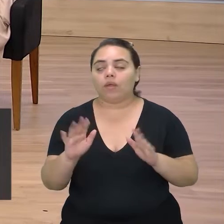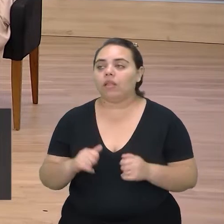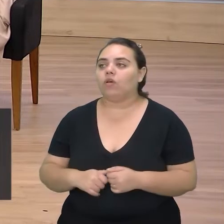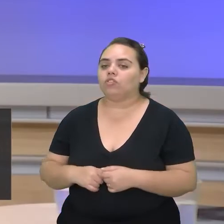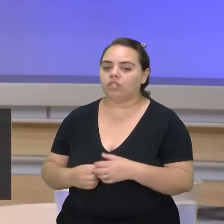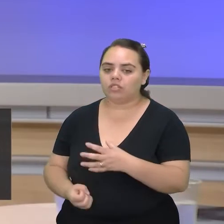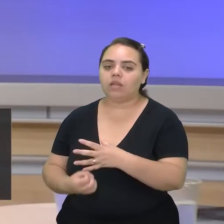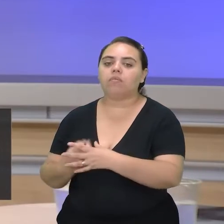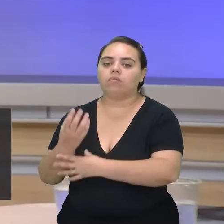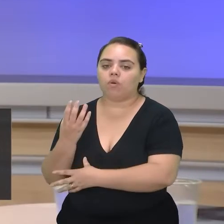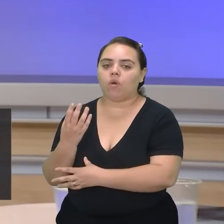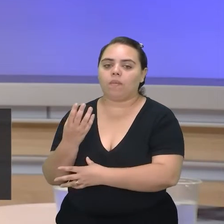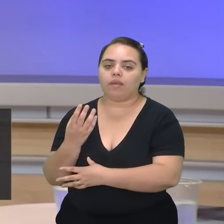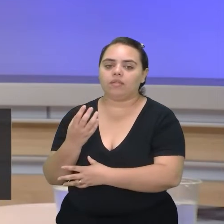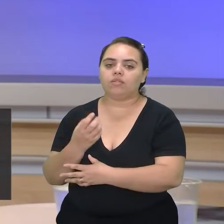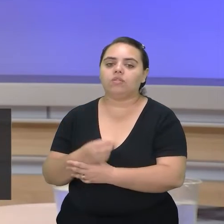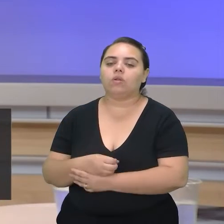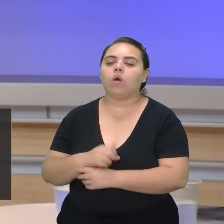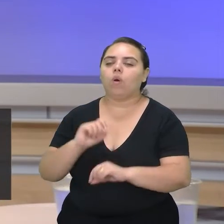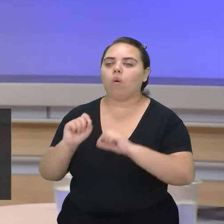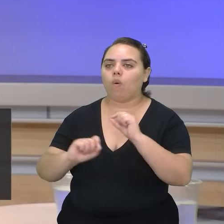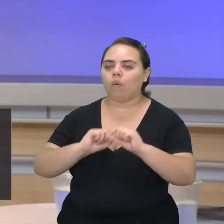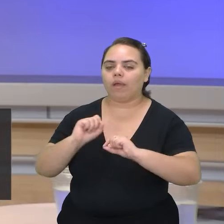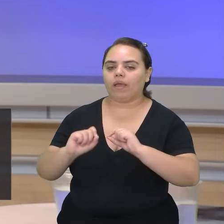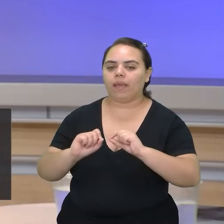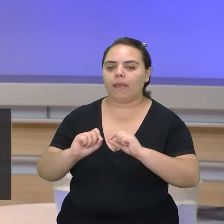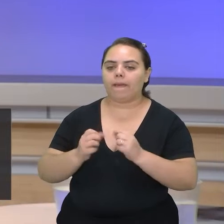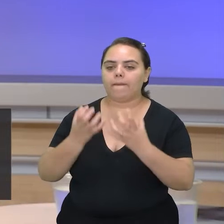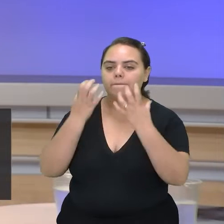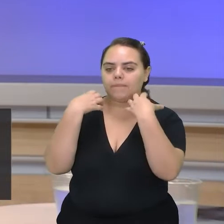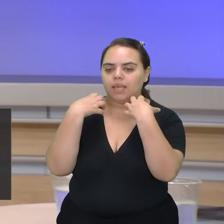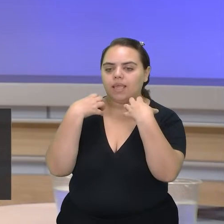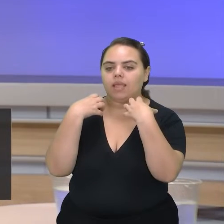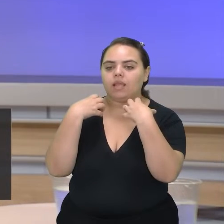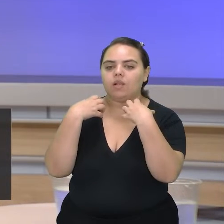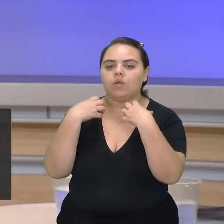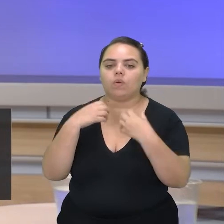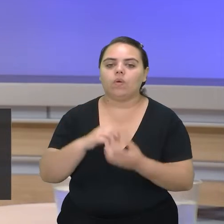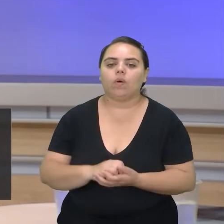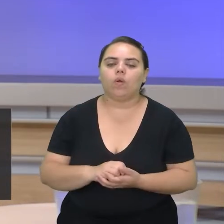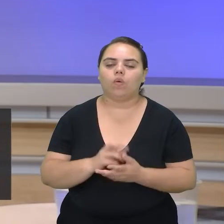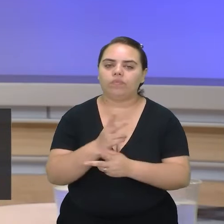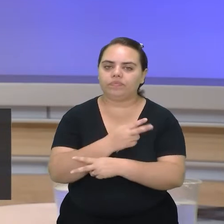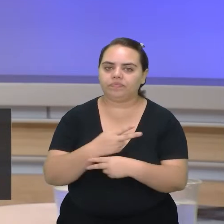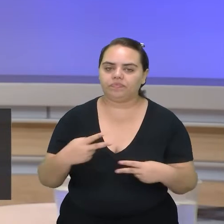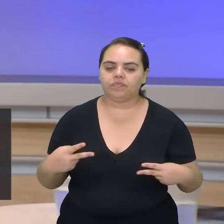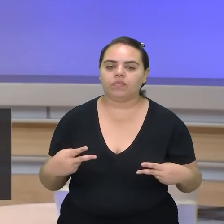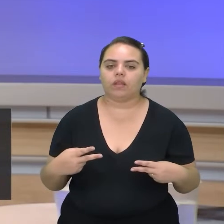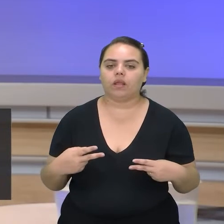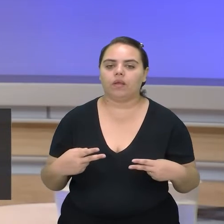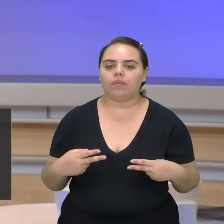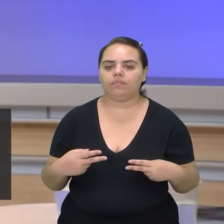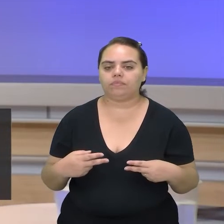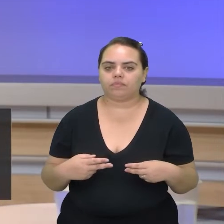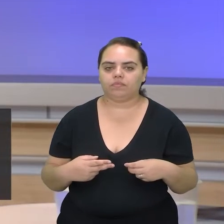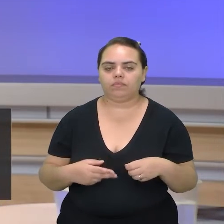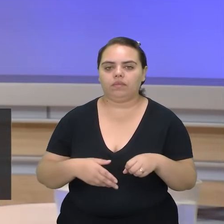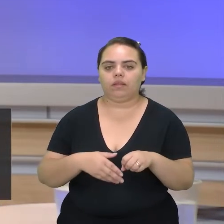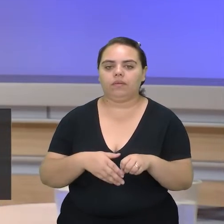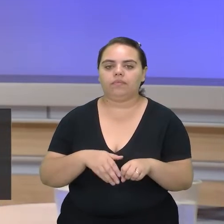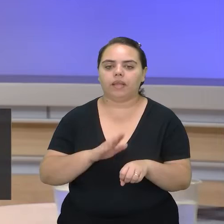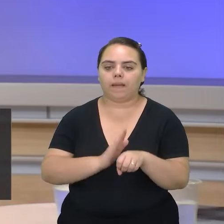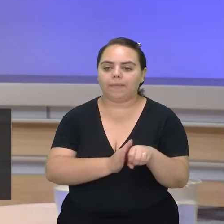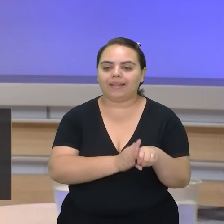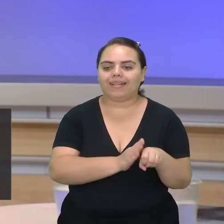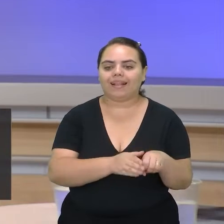início, com as mudas, também milho, mandioca, né? Batata doce, né? A batata